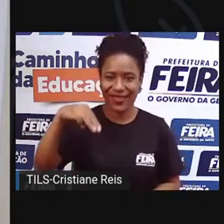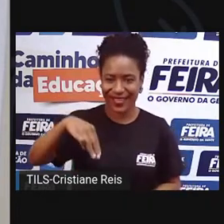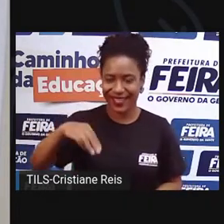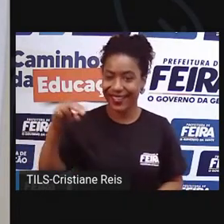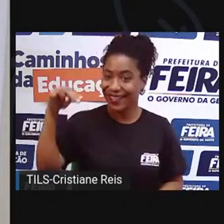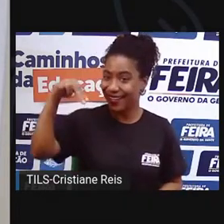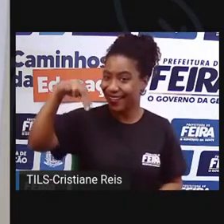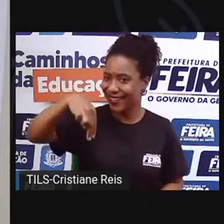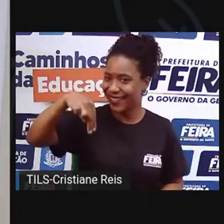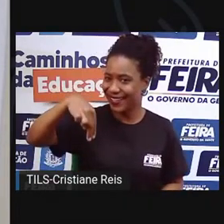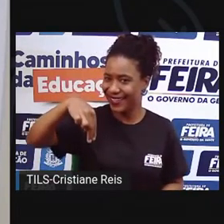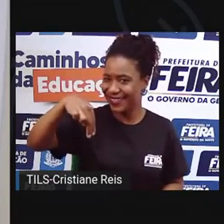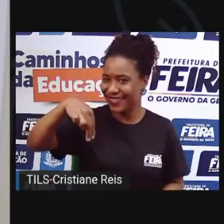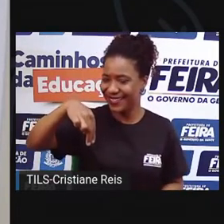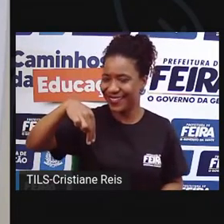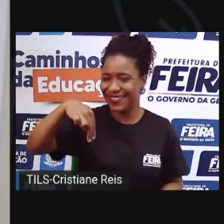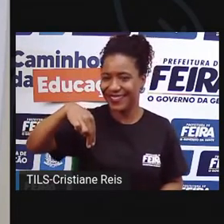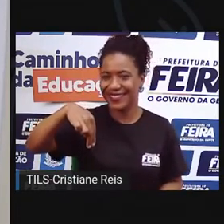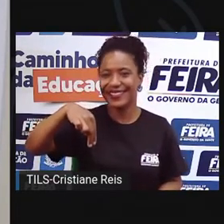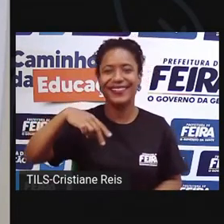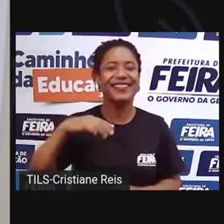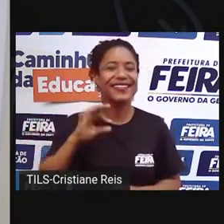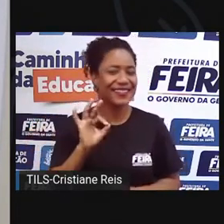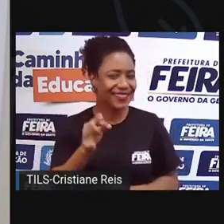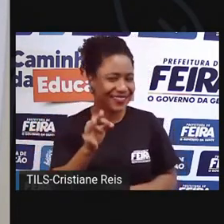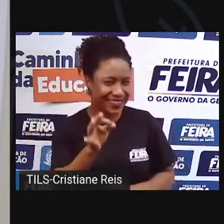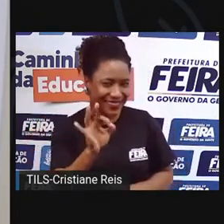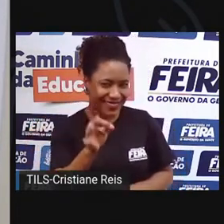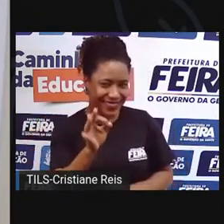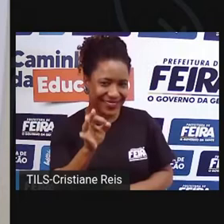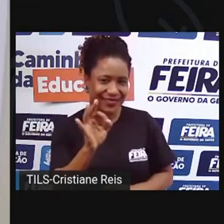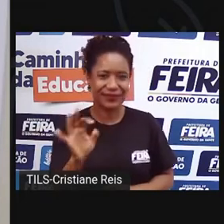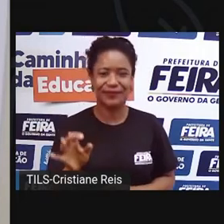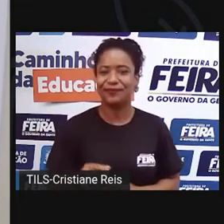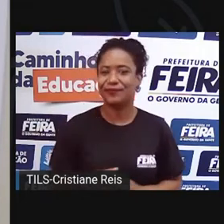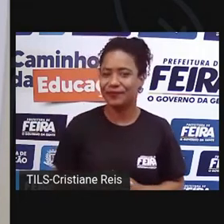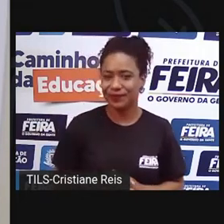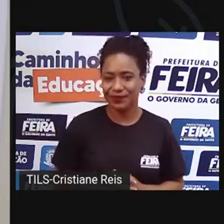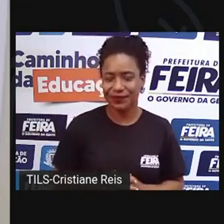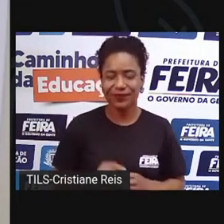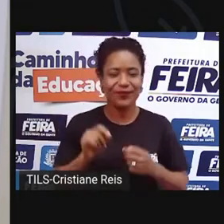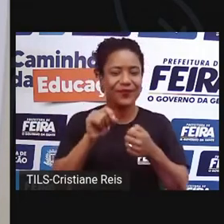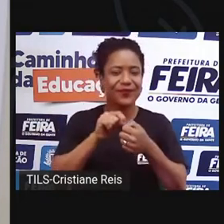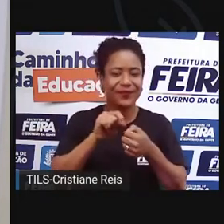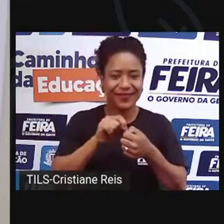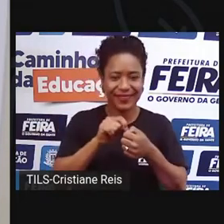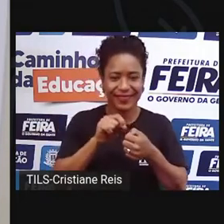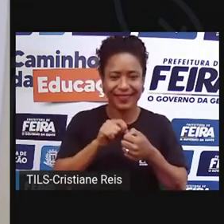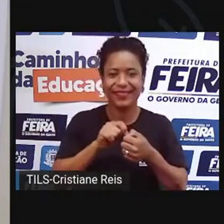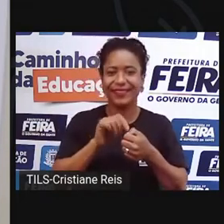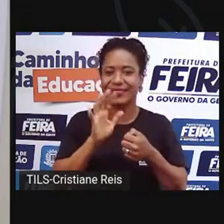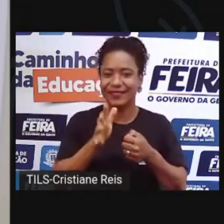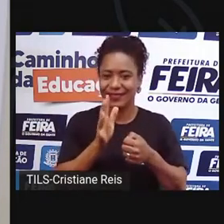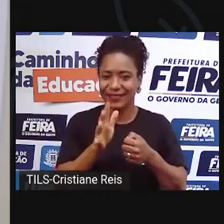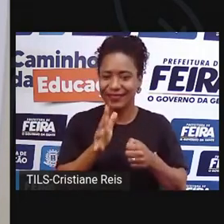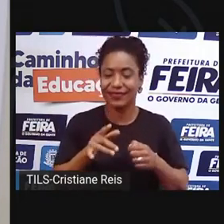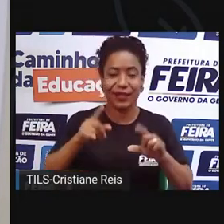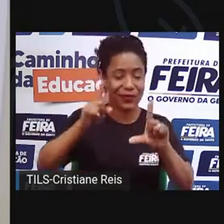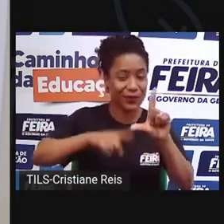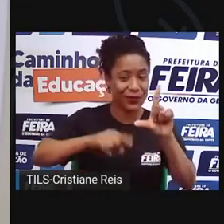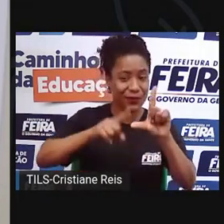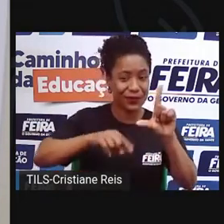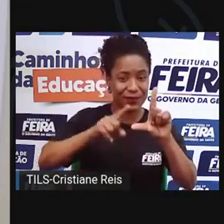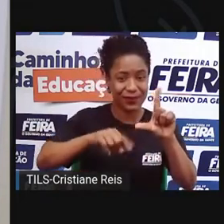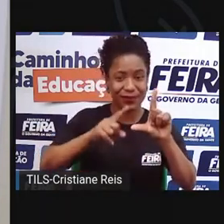N. Isso mesmo, meninada. E aqui a gente está conseguindo colocar as letras.